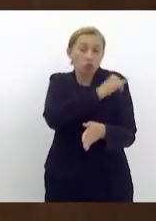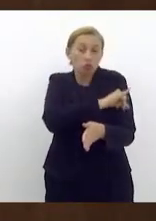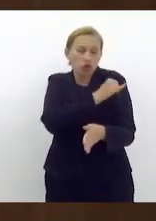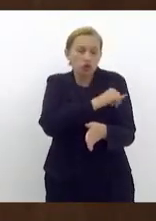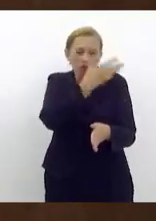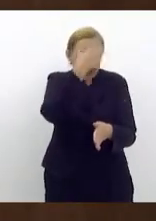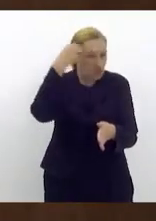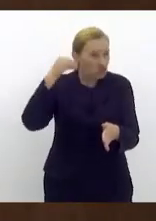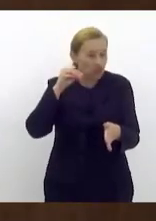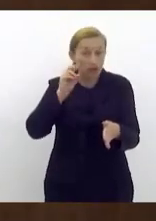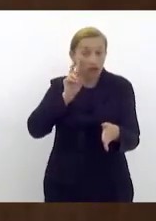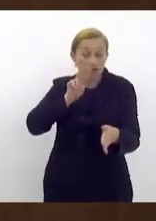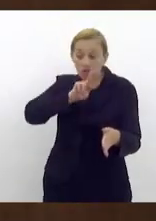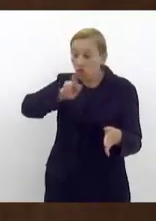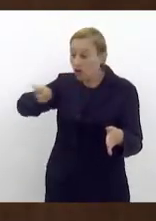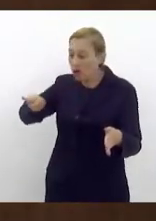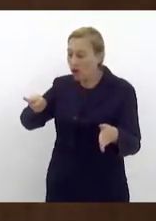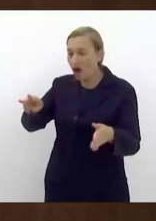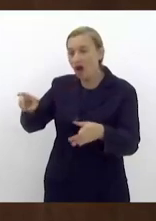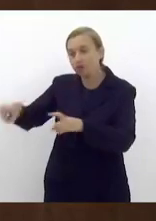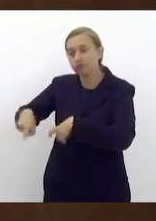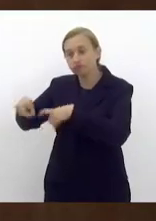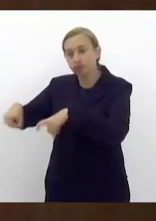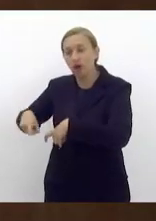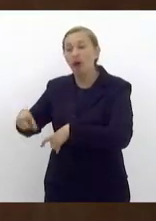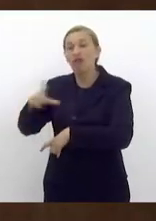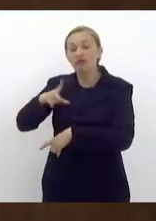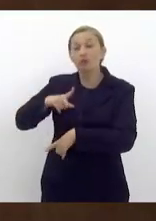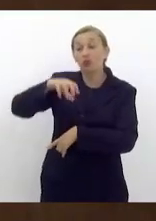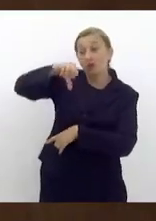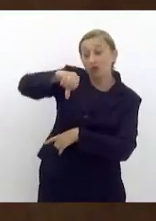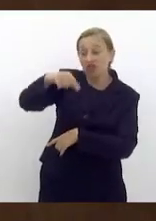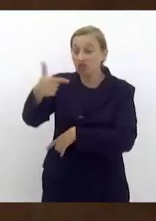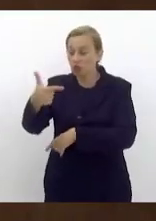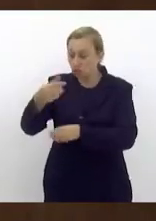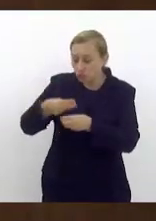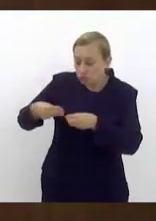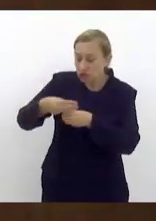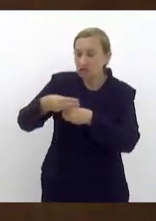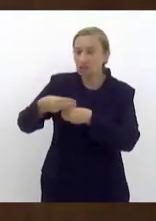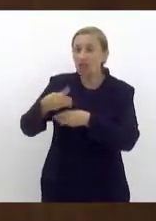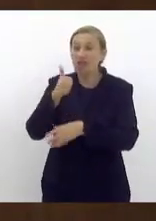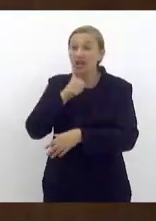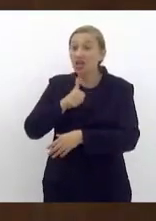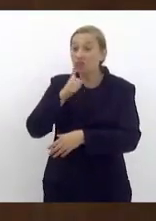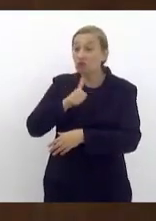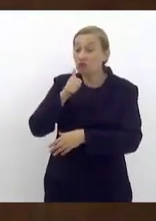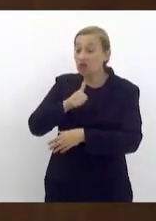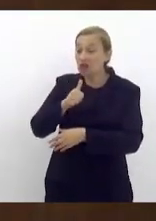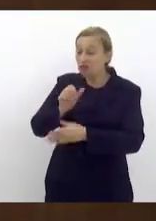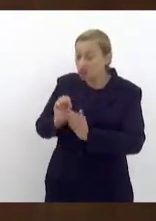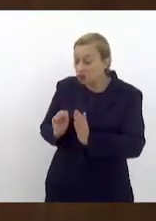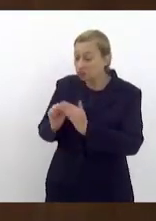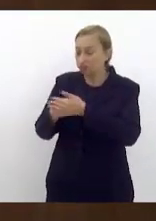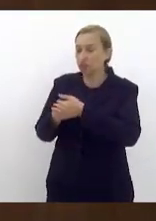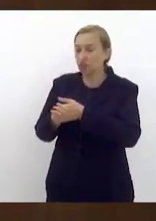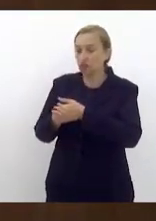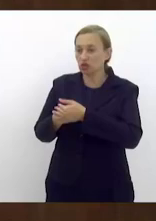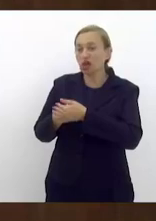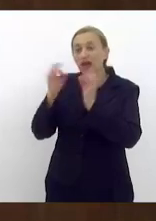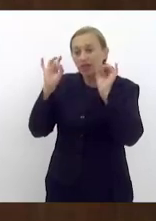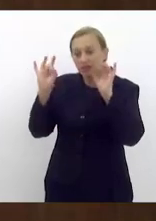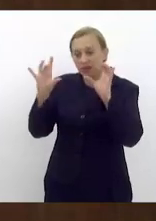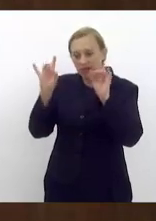do Rio de Janeiro. Temos 92 municípios e essas mulheres são vulnerabilizadas, em especial nas áreas